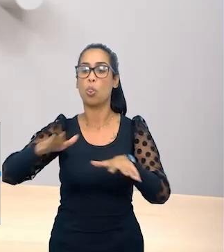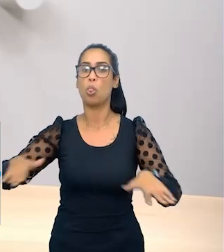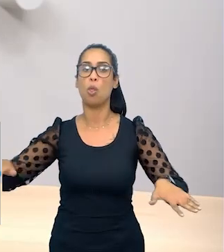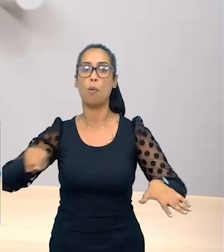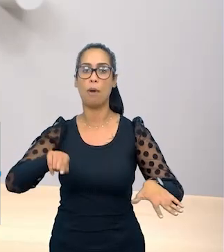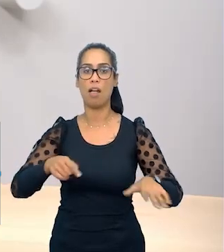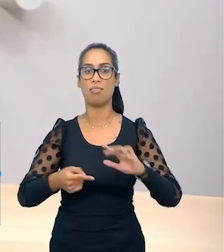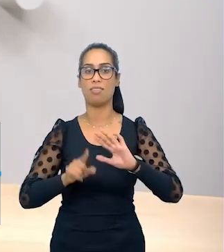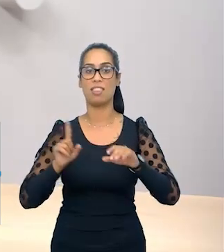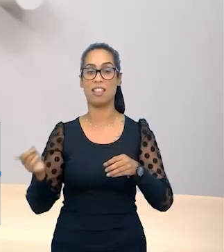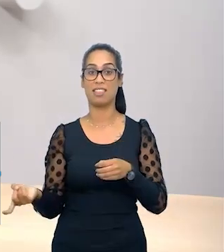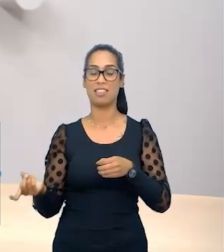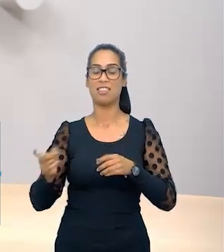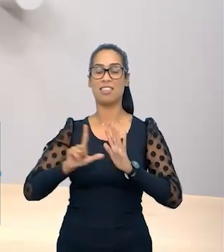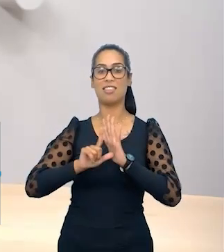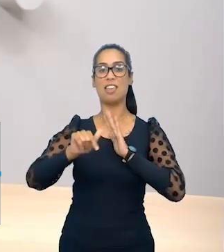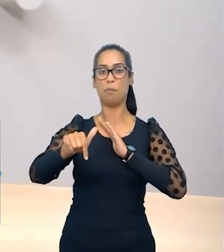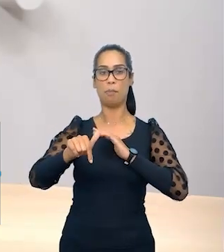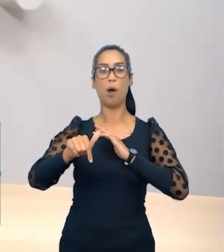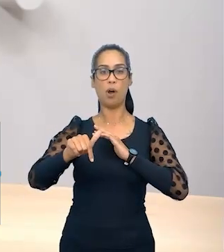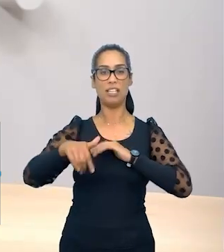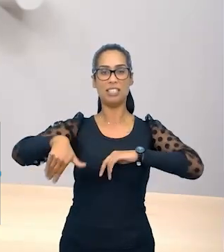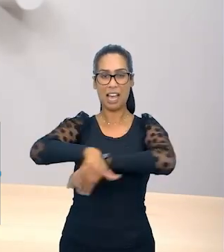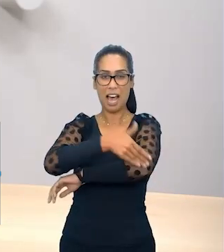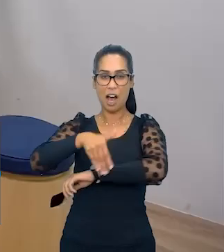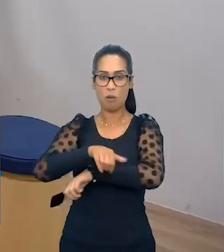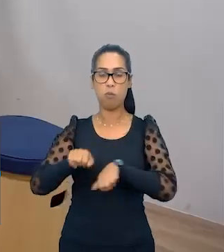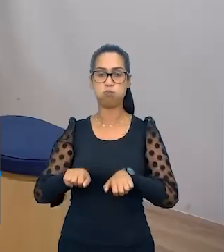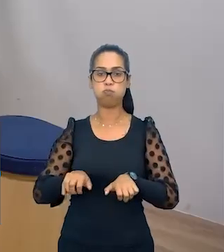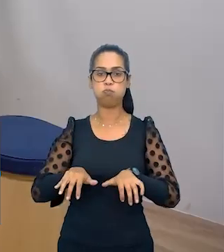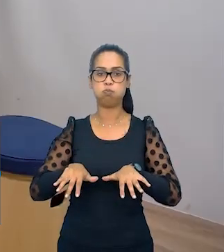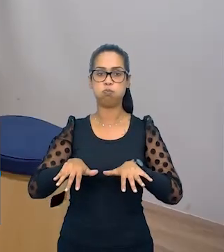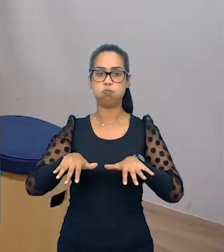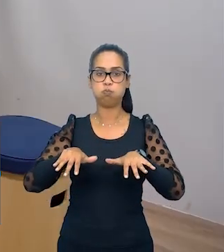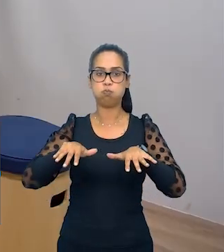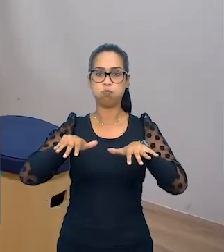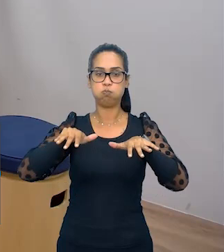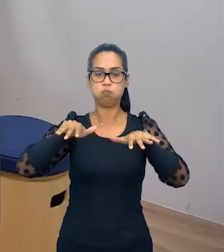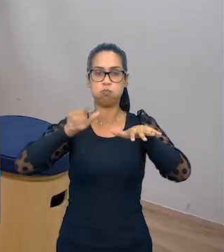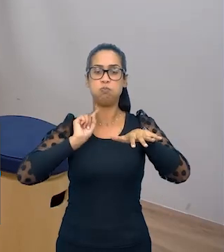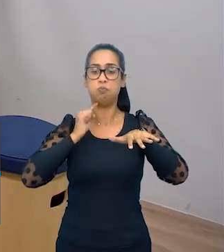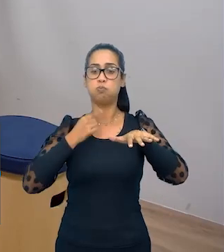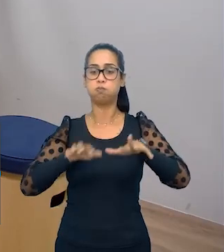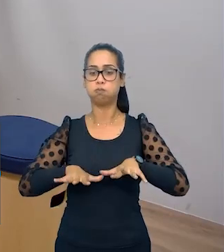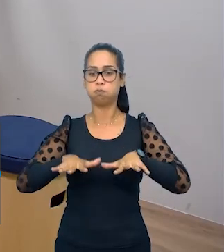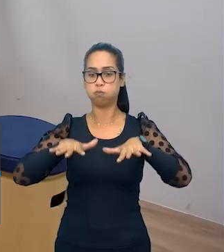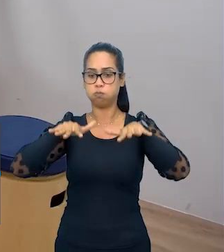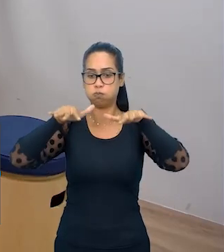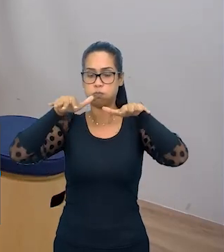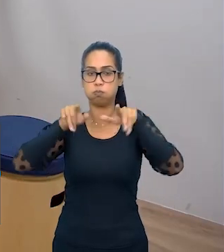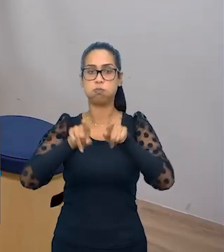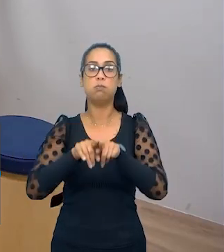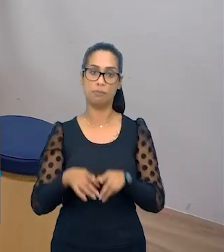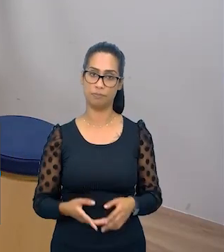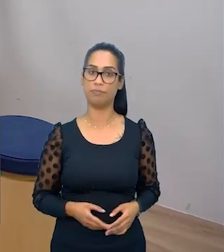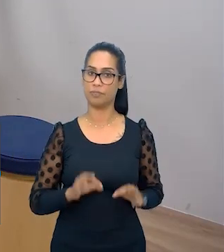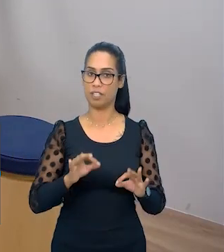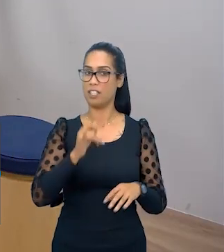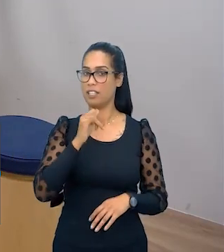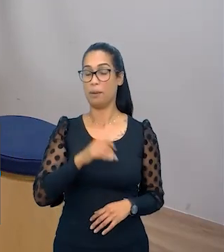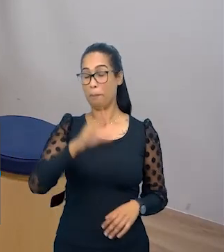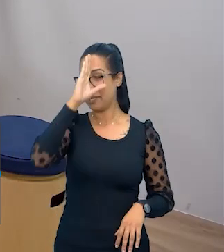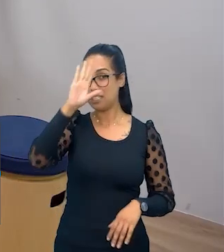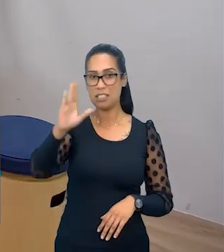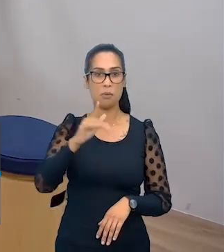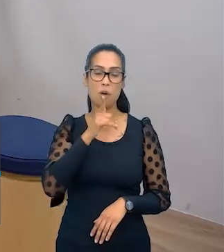né? Não tem como, né? Às vezes na praia, né? Você tá ali nadando e de repente você vê justamente uma garrafa